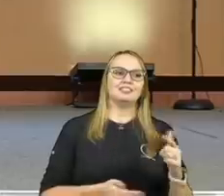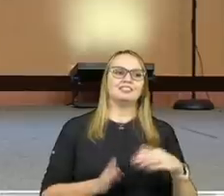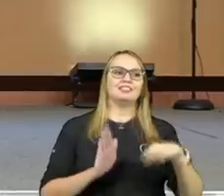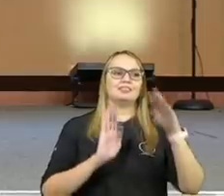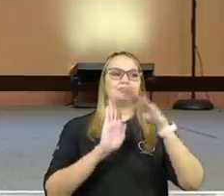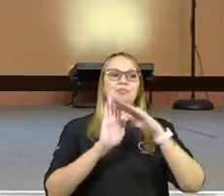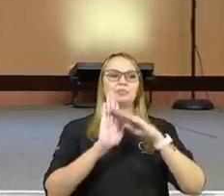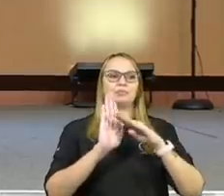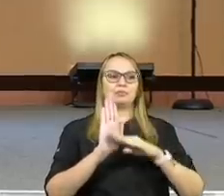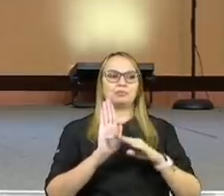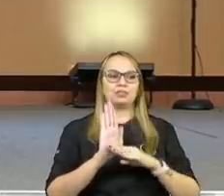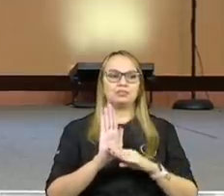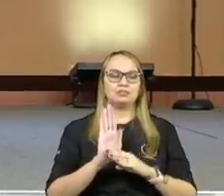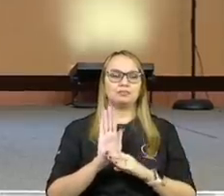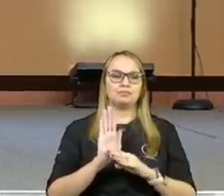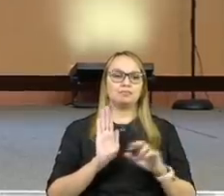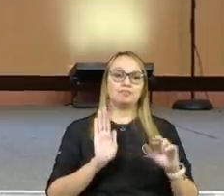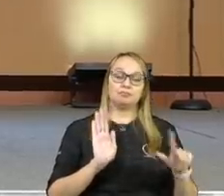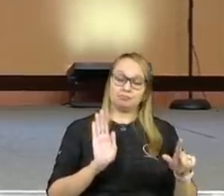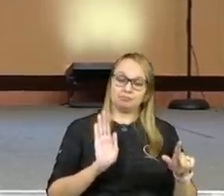outro tempo.